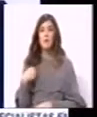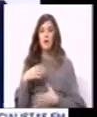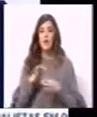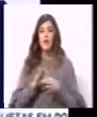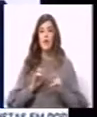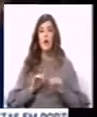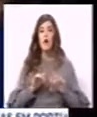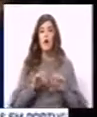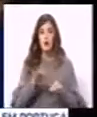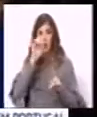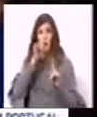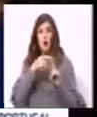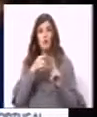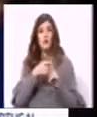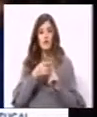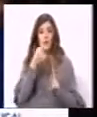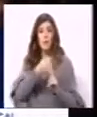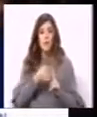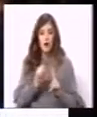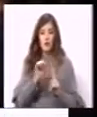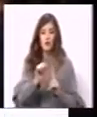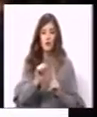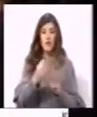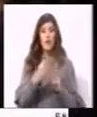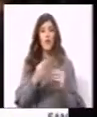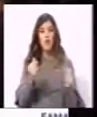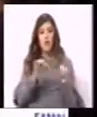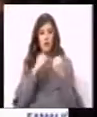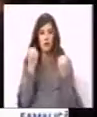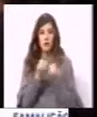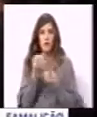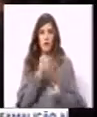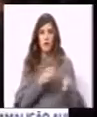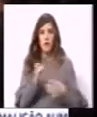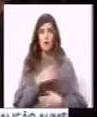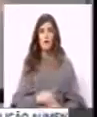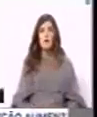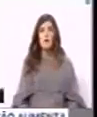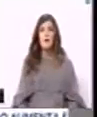cancro, com vista a reduzir o seu impacto na sociedade europeia.